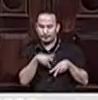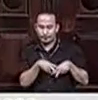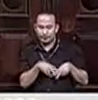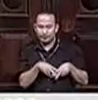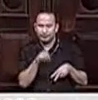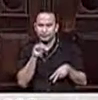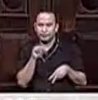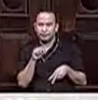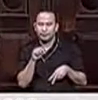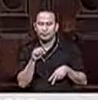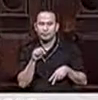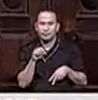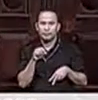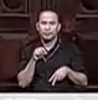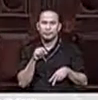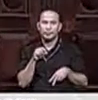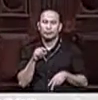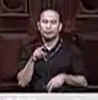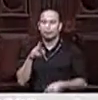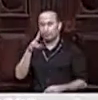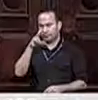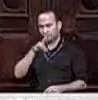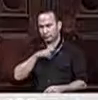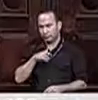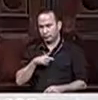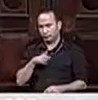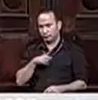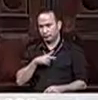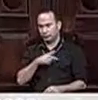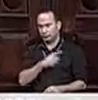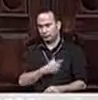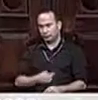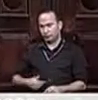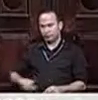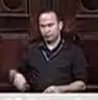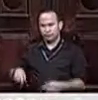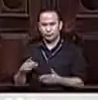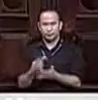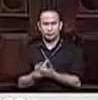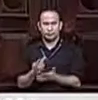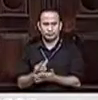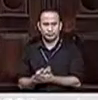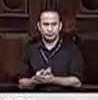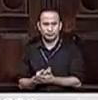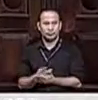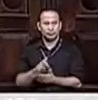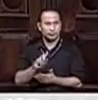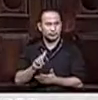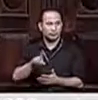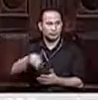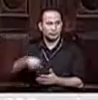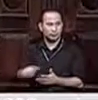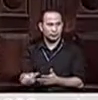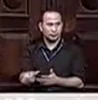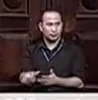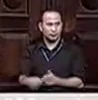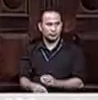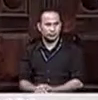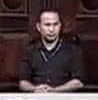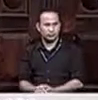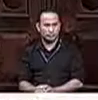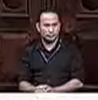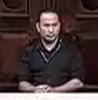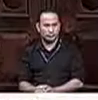fundo, o próprio governador se enredou. Concedo a parte a você, e depois concluo, senhora. Extremamente